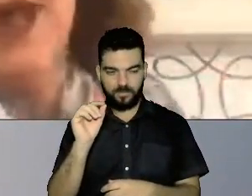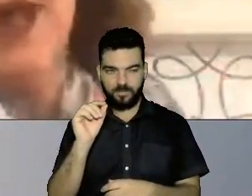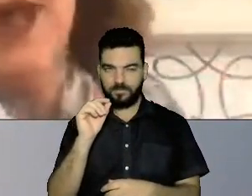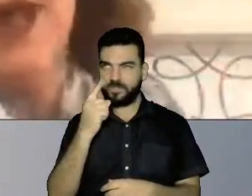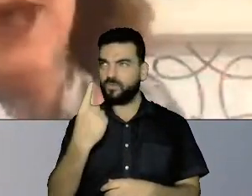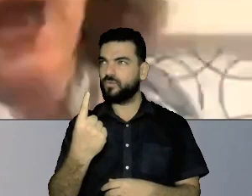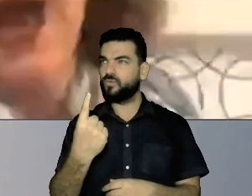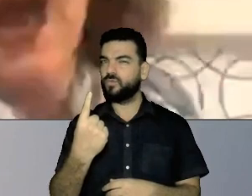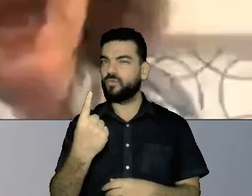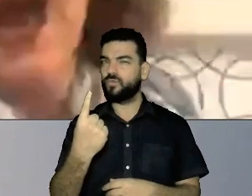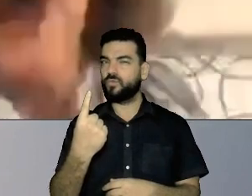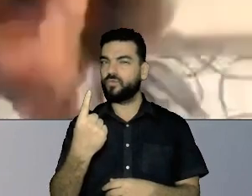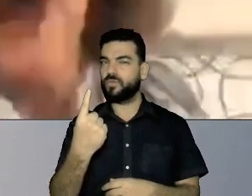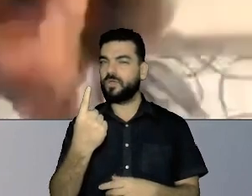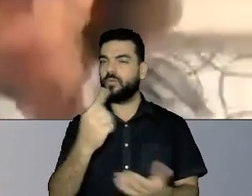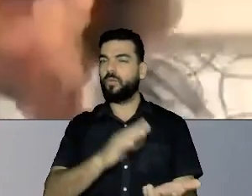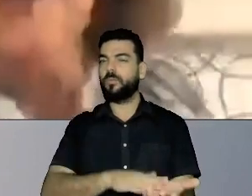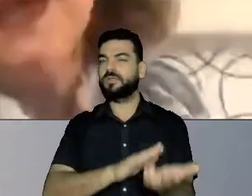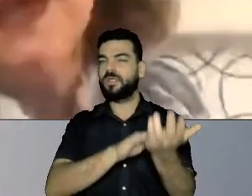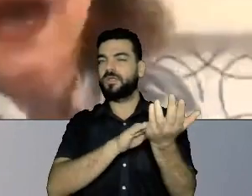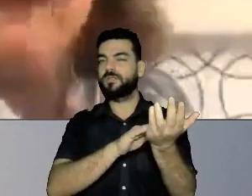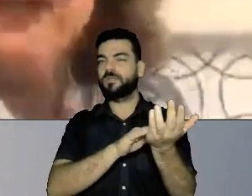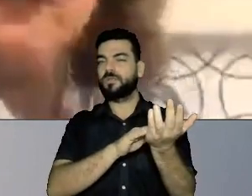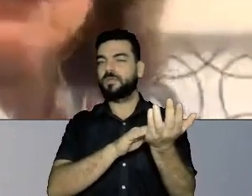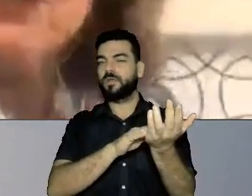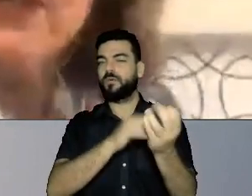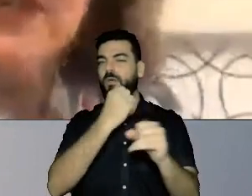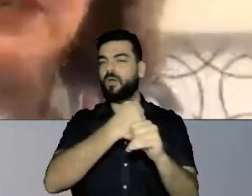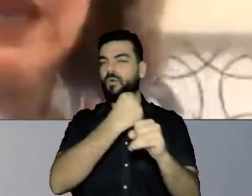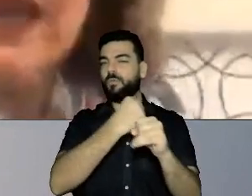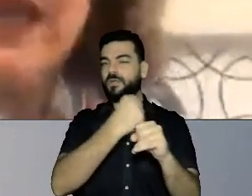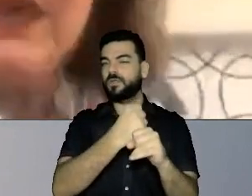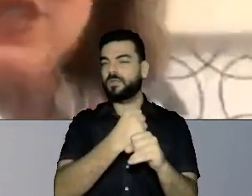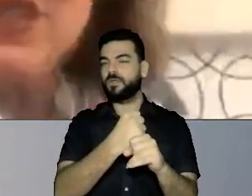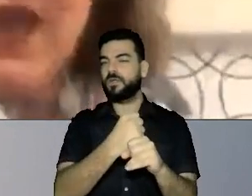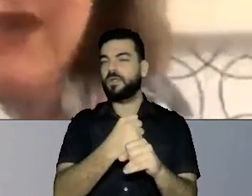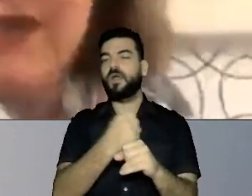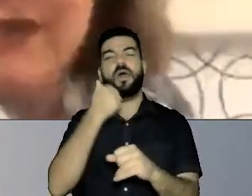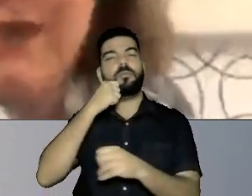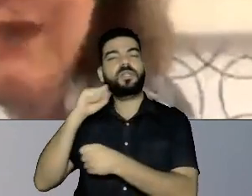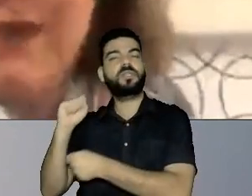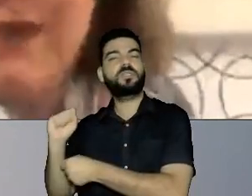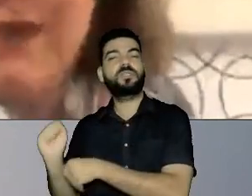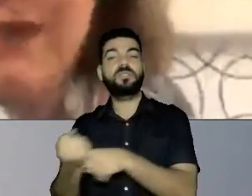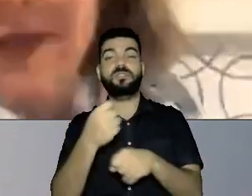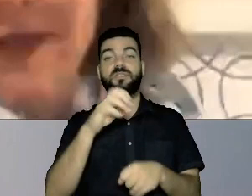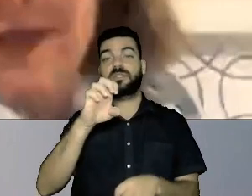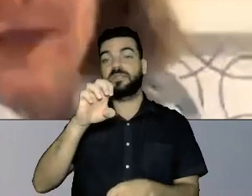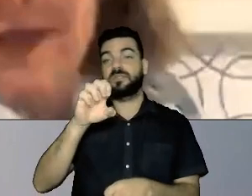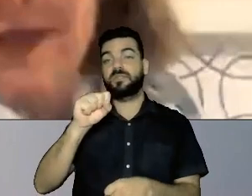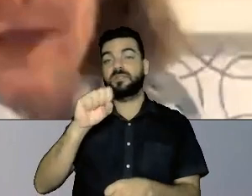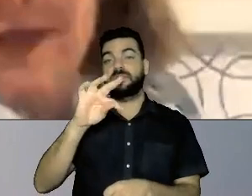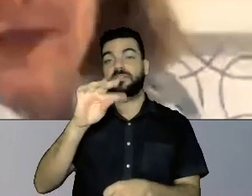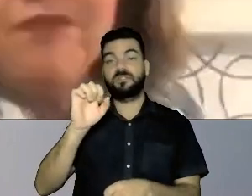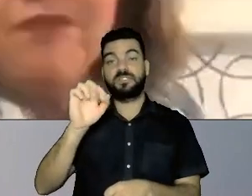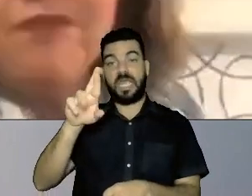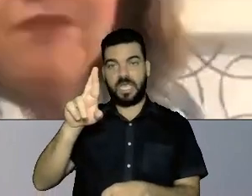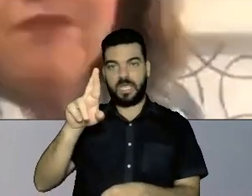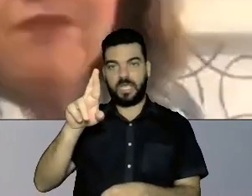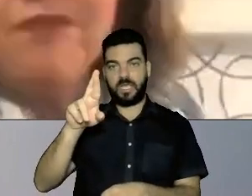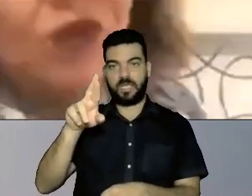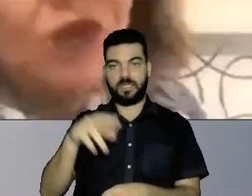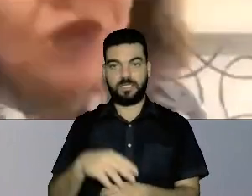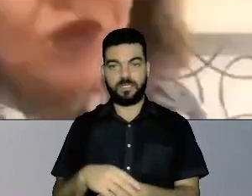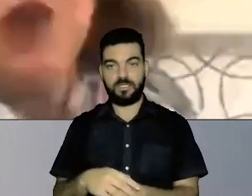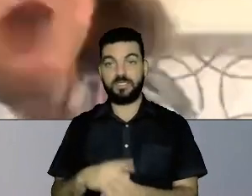de homenagem à tenista Esté, que tem